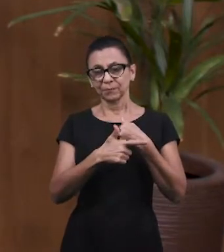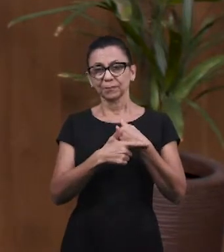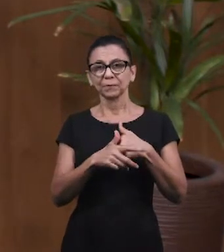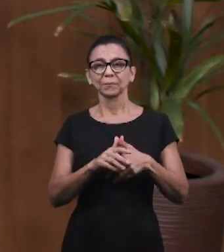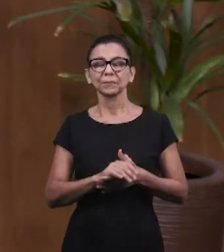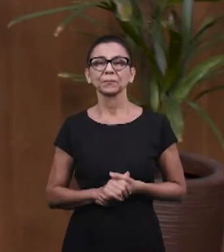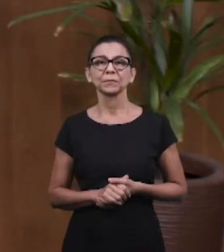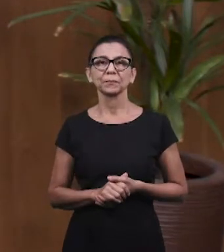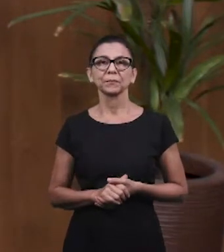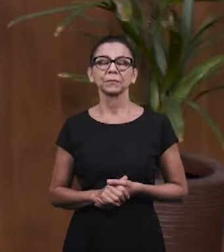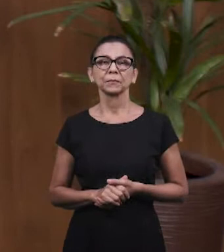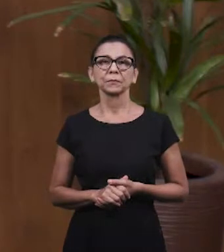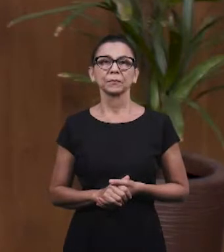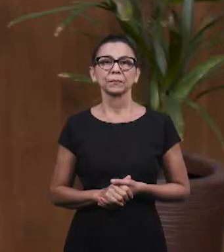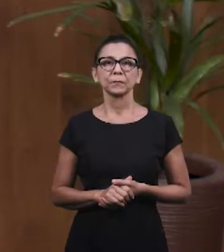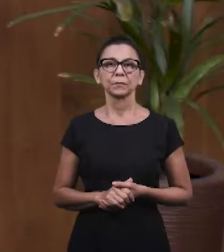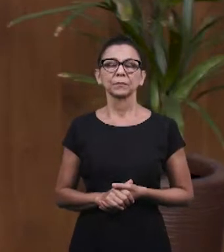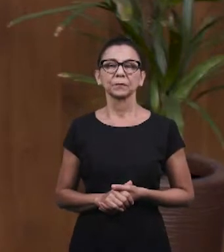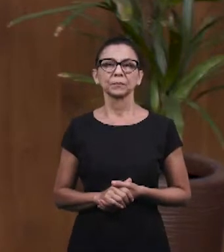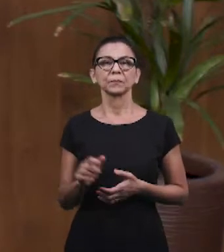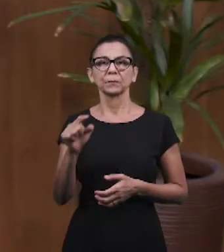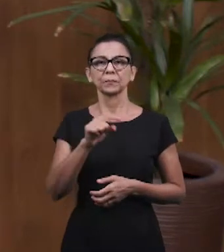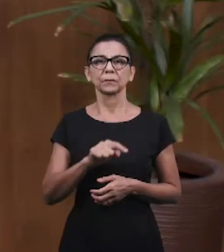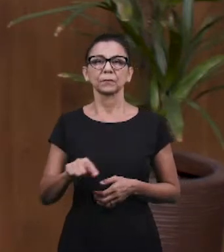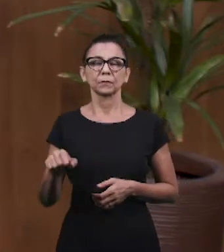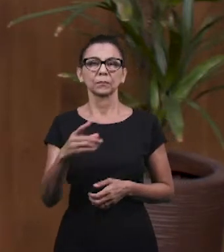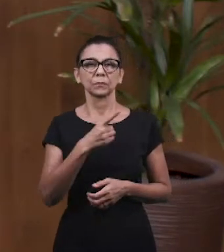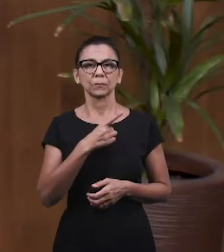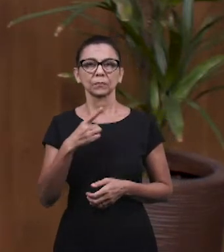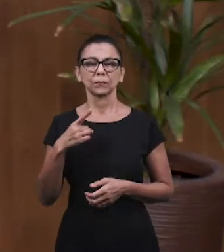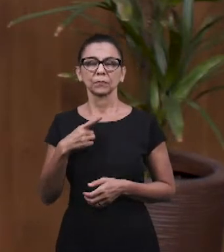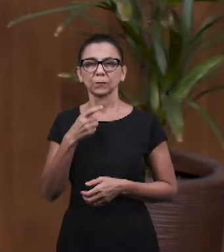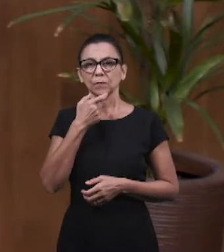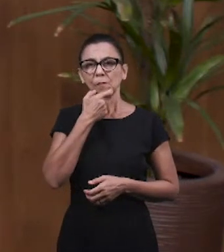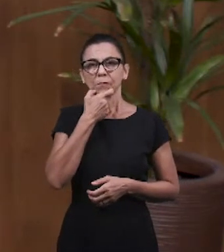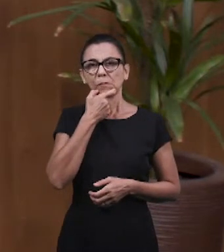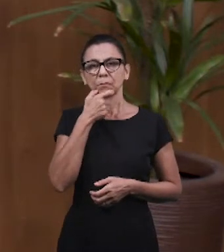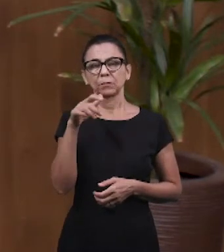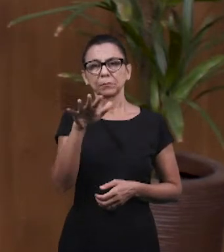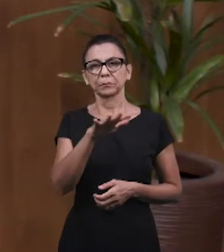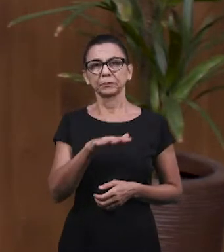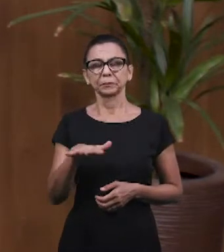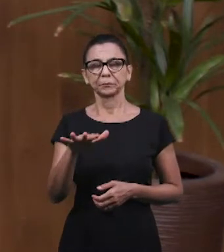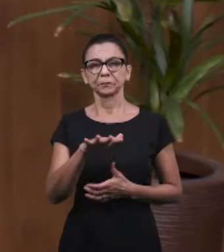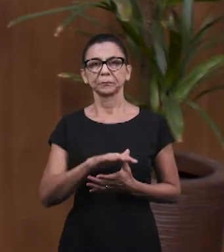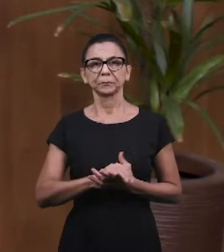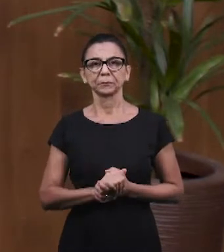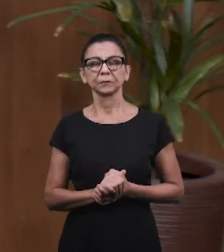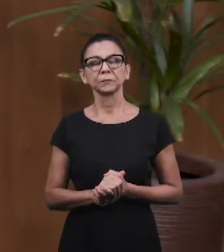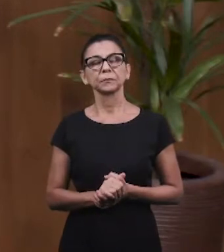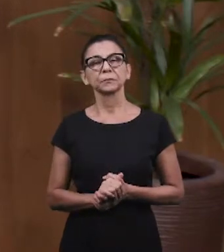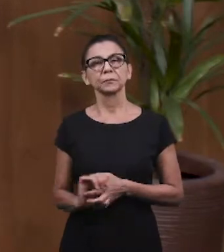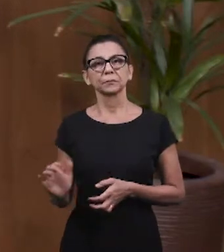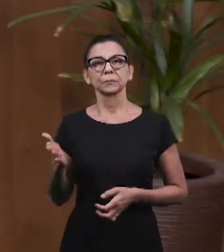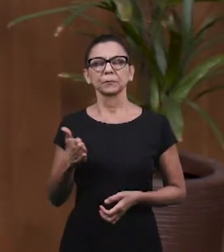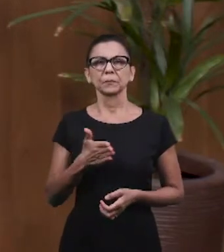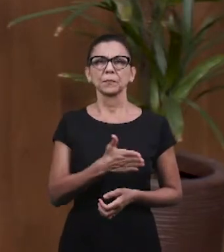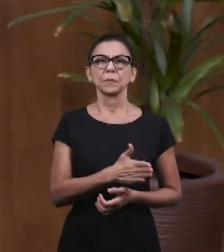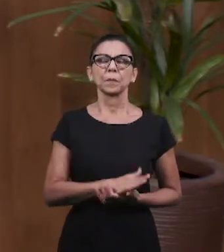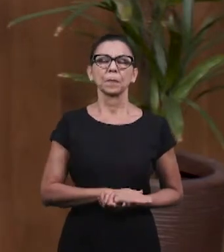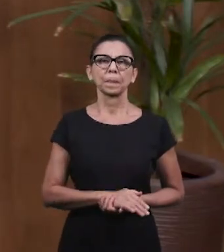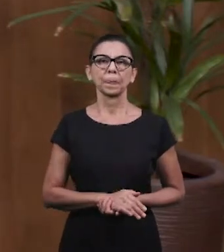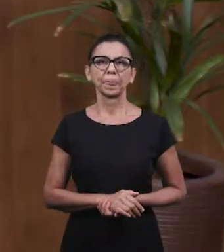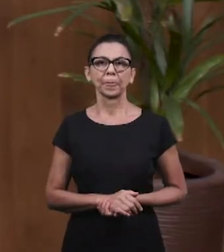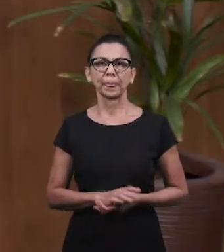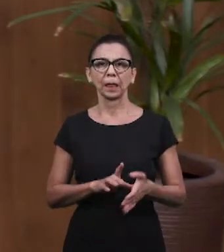nossos, das nossas igrejas em Londres e em toda a Inglaterra. Glória a Jesus, graças a Deus. Vamos então, irmãos, agora à